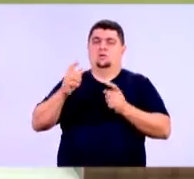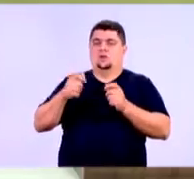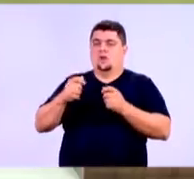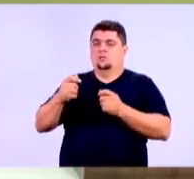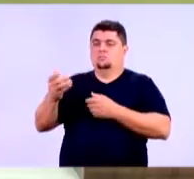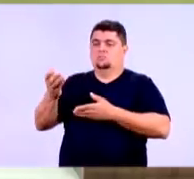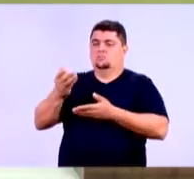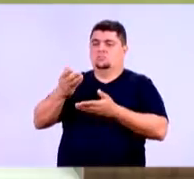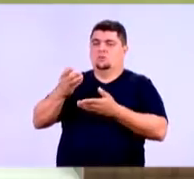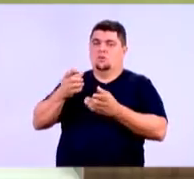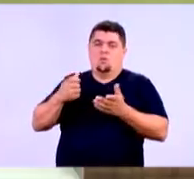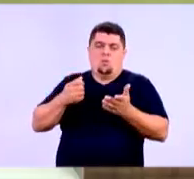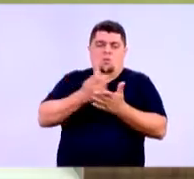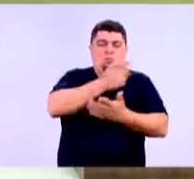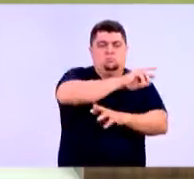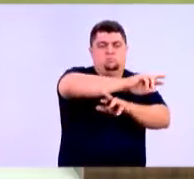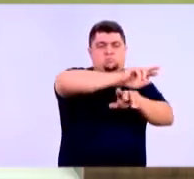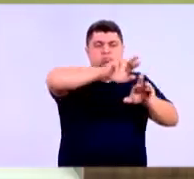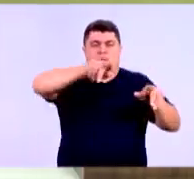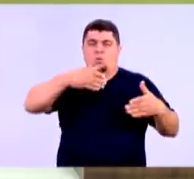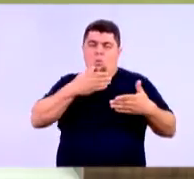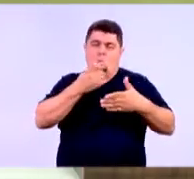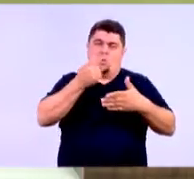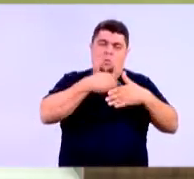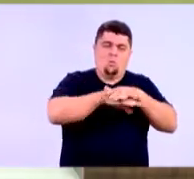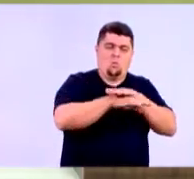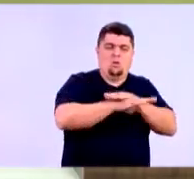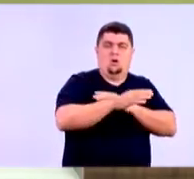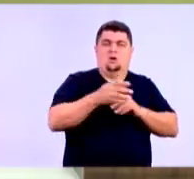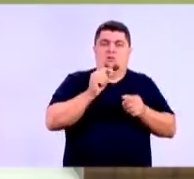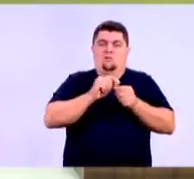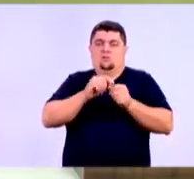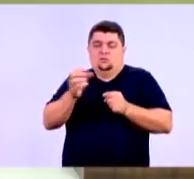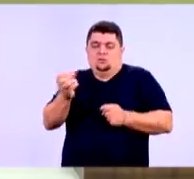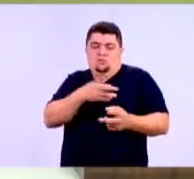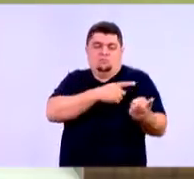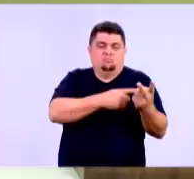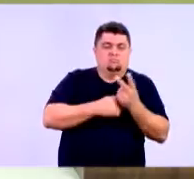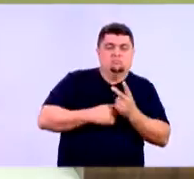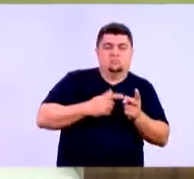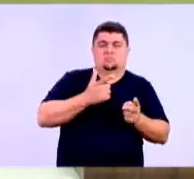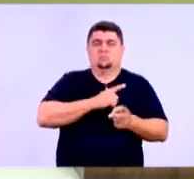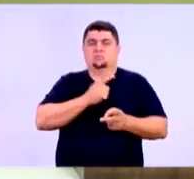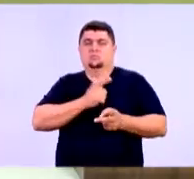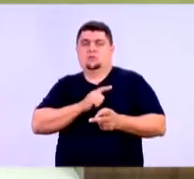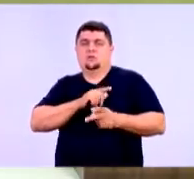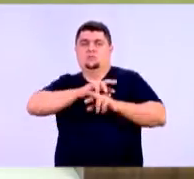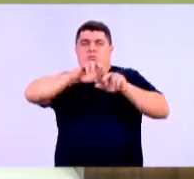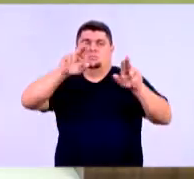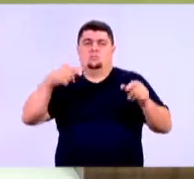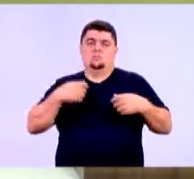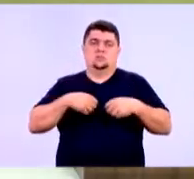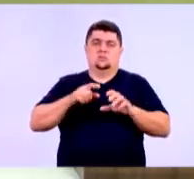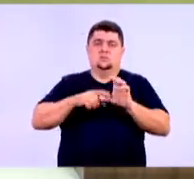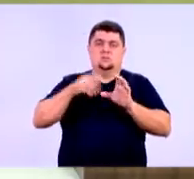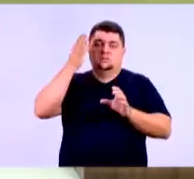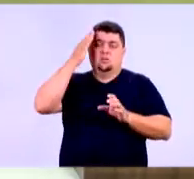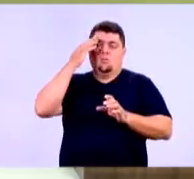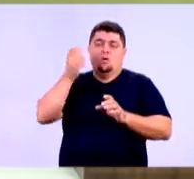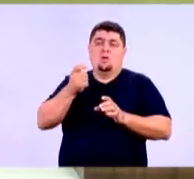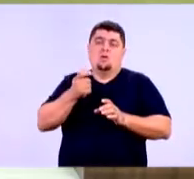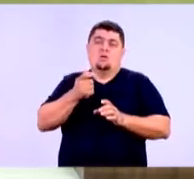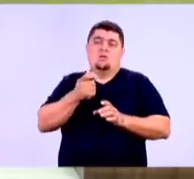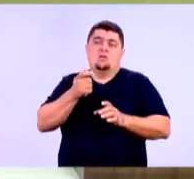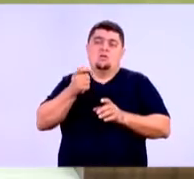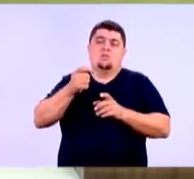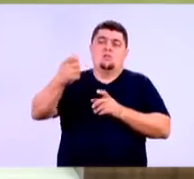melhor os seus futuros investimentos, realizar novos financiamentos, já que você vai depender do que você tem para receber no futuro.